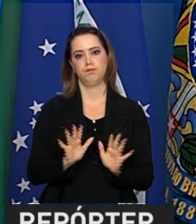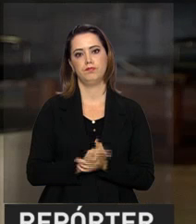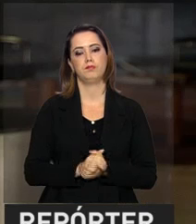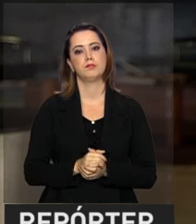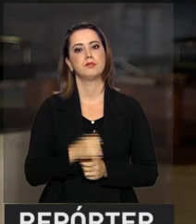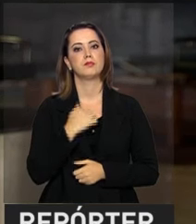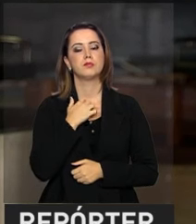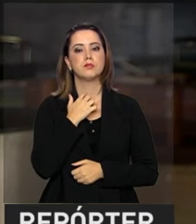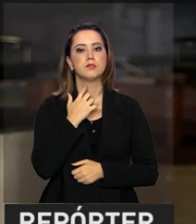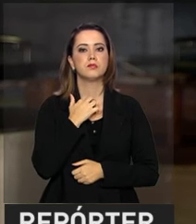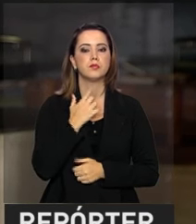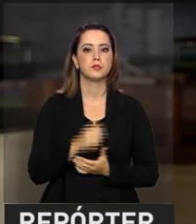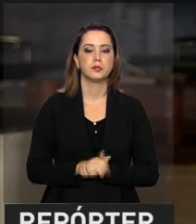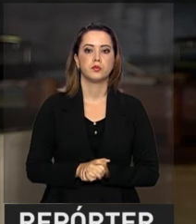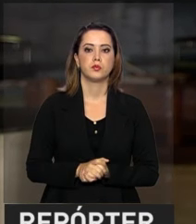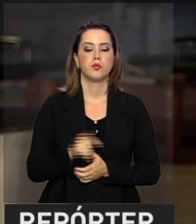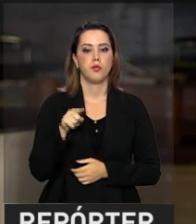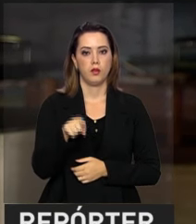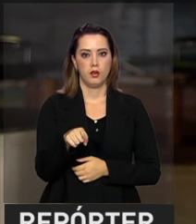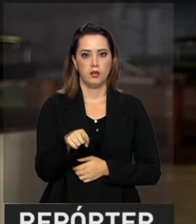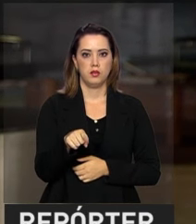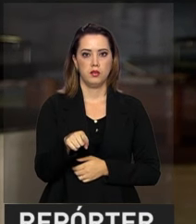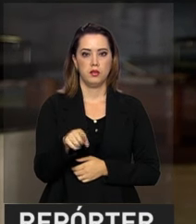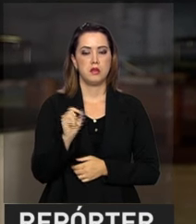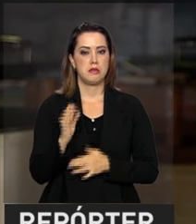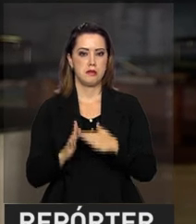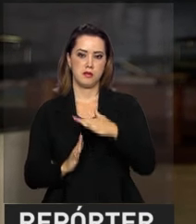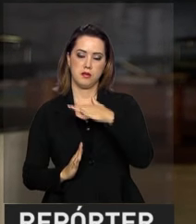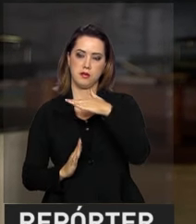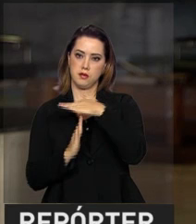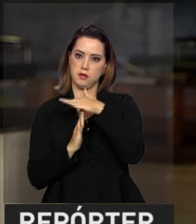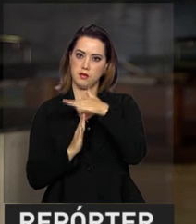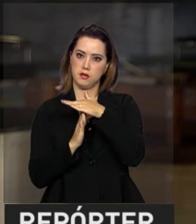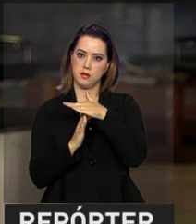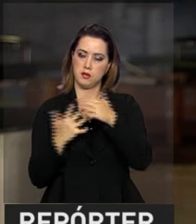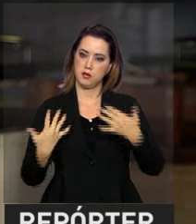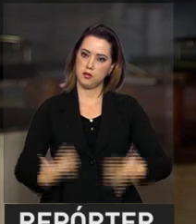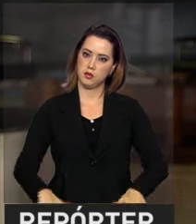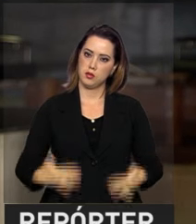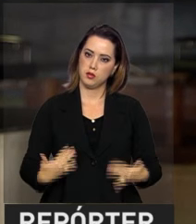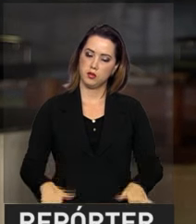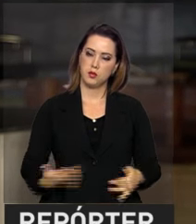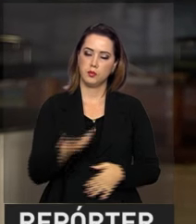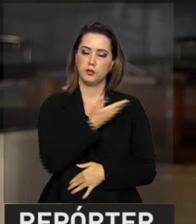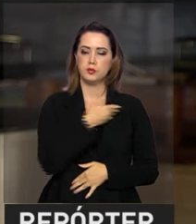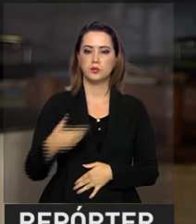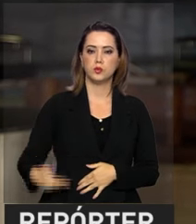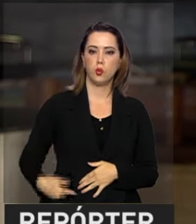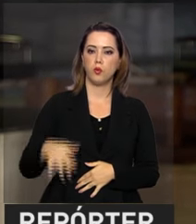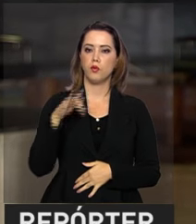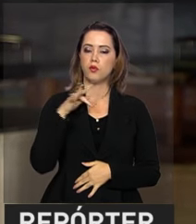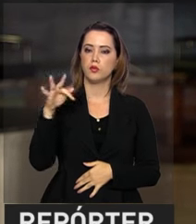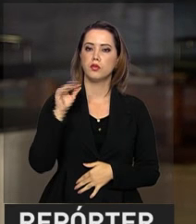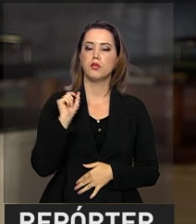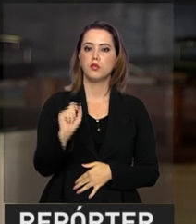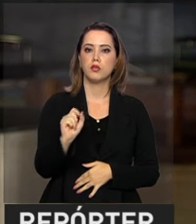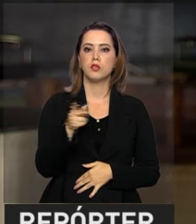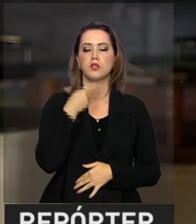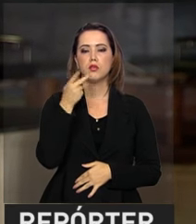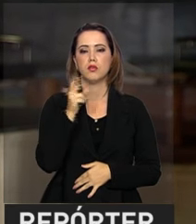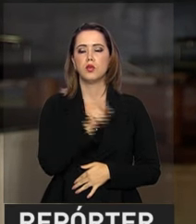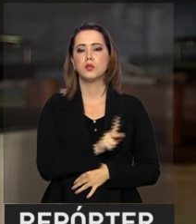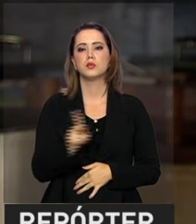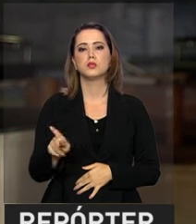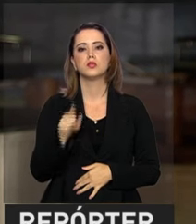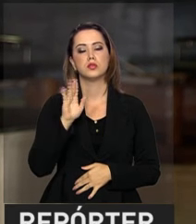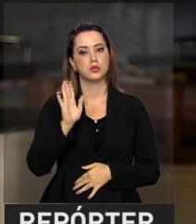brasileiro. Este teto dos gastos públicos a que se referiu o presidente em exercício Michel Temer está na